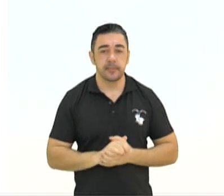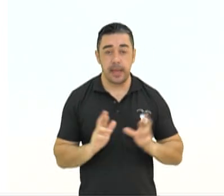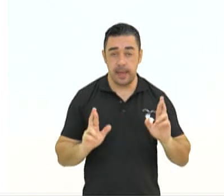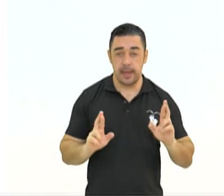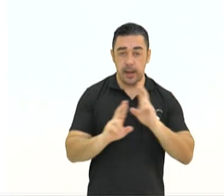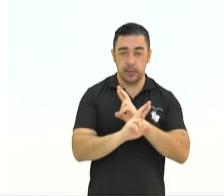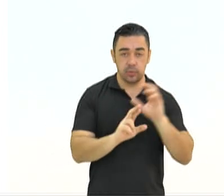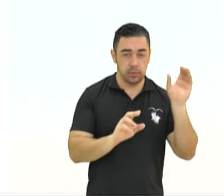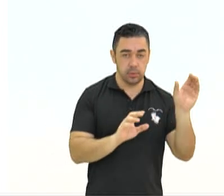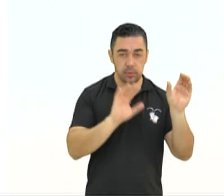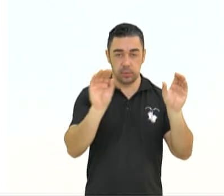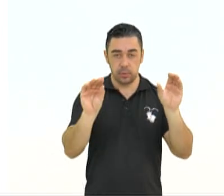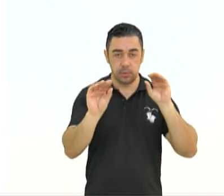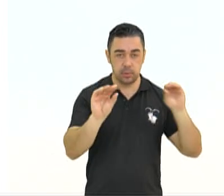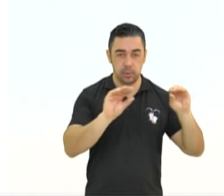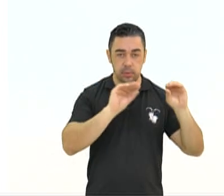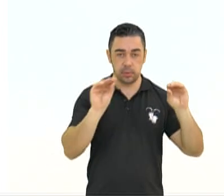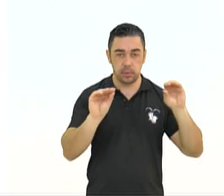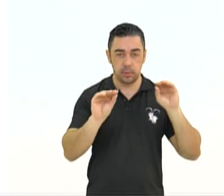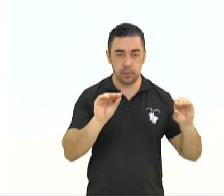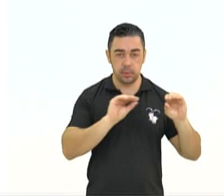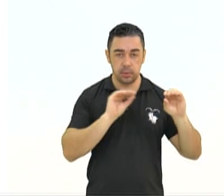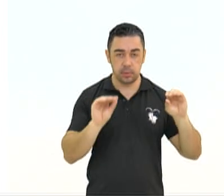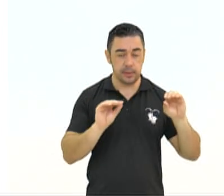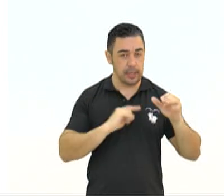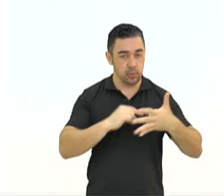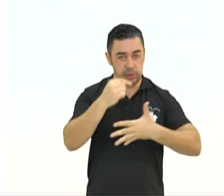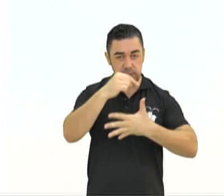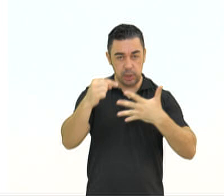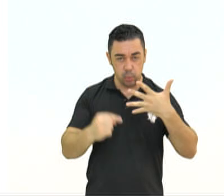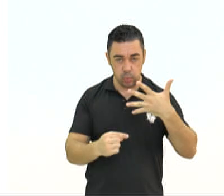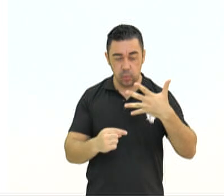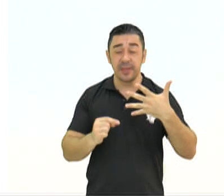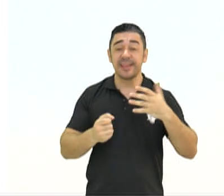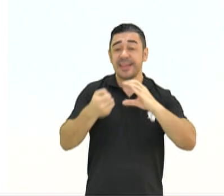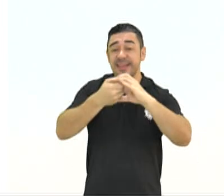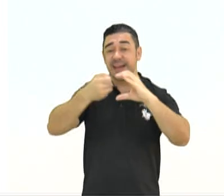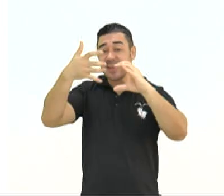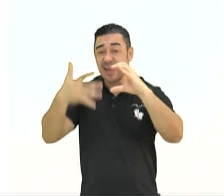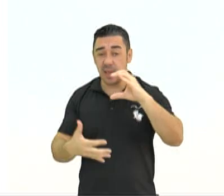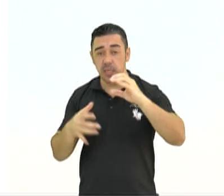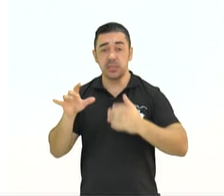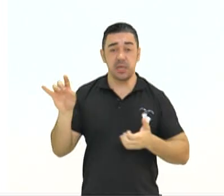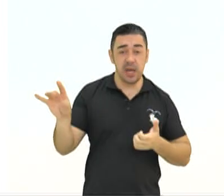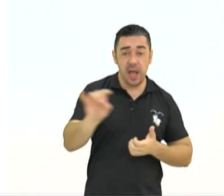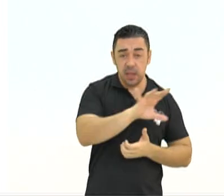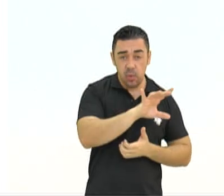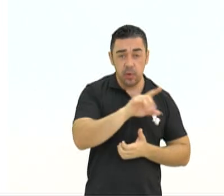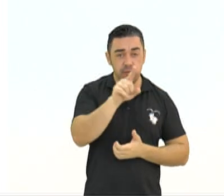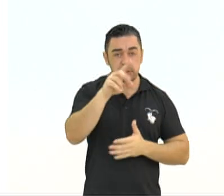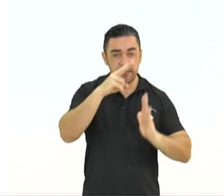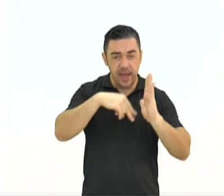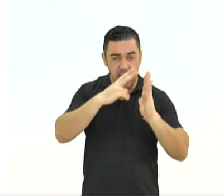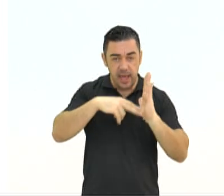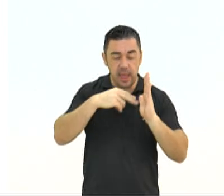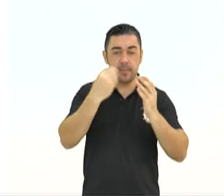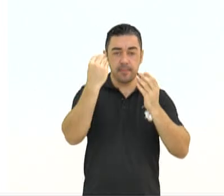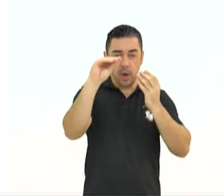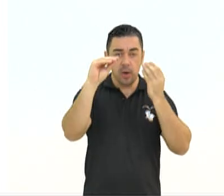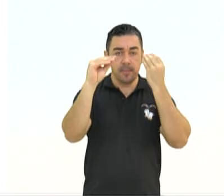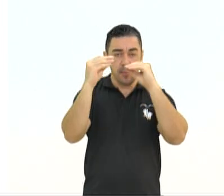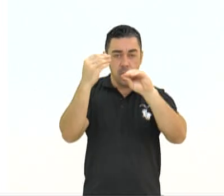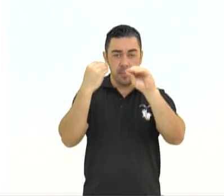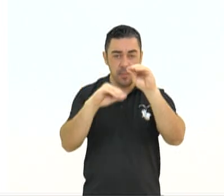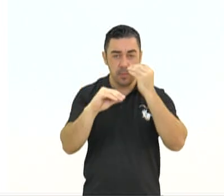Relacionar as duas colunas. Então, aqui a gente tem os 5 reinos e aqui as características de cada reino. Então, você vai ler para mim e vai associar as